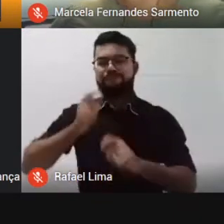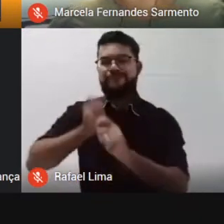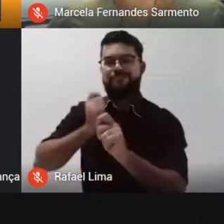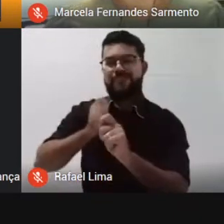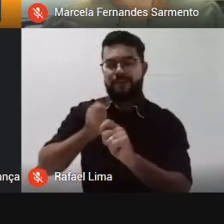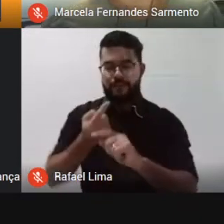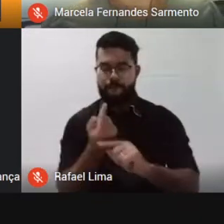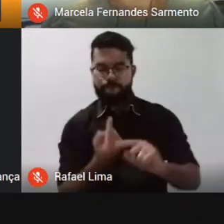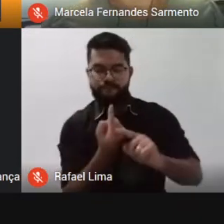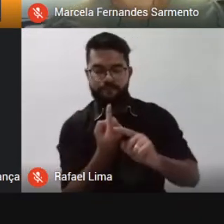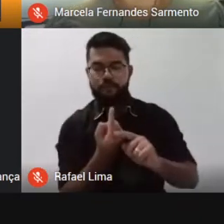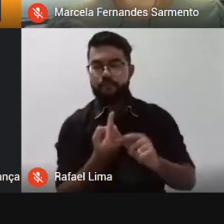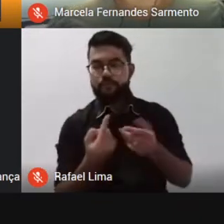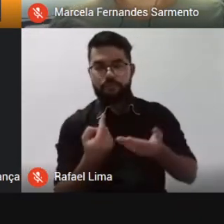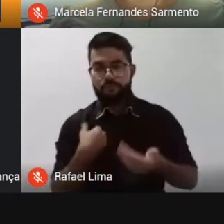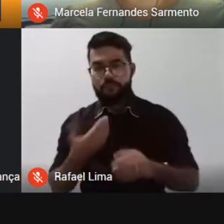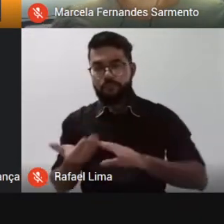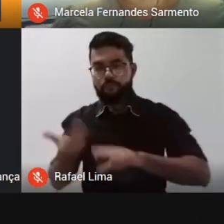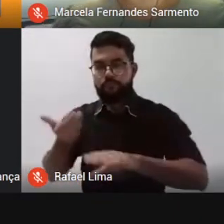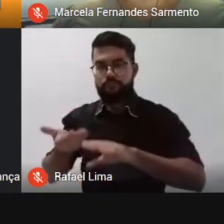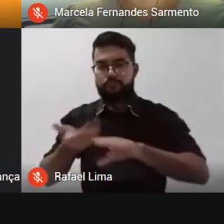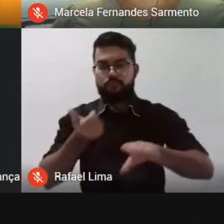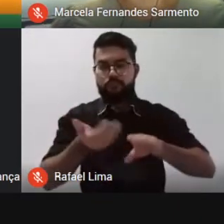reutilizados, essa pegada sustentável que o projeto sempre teve.